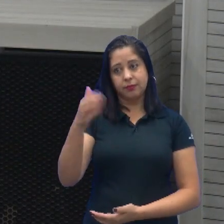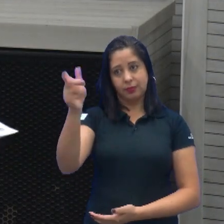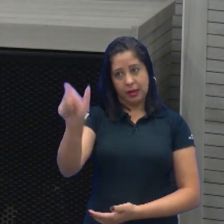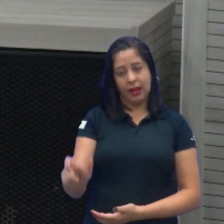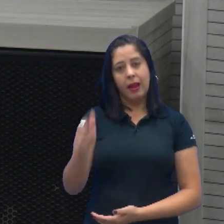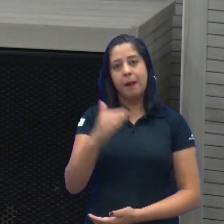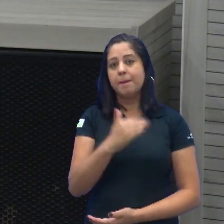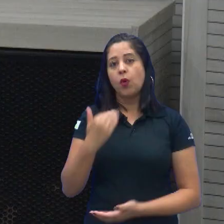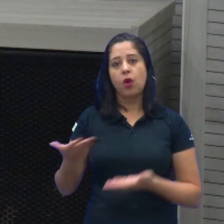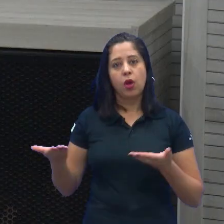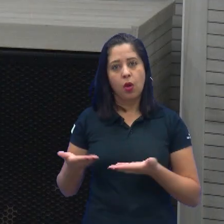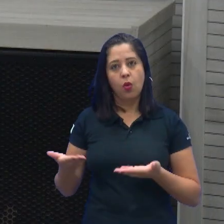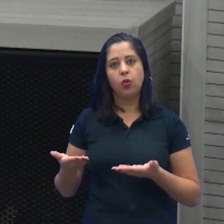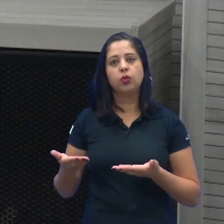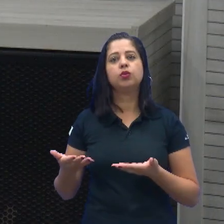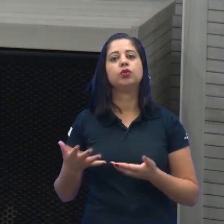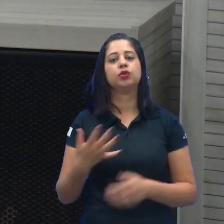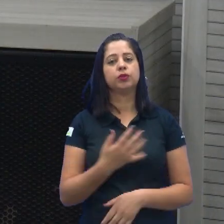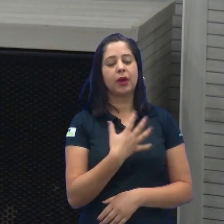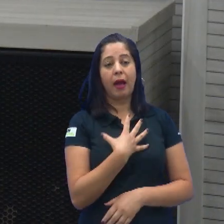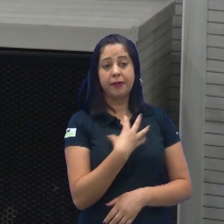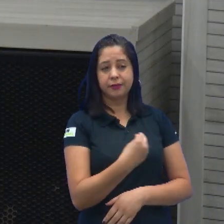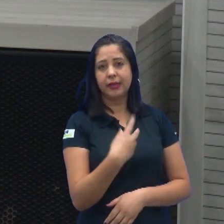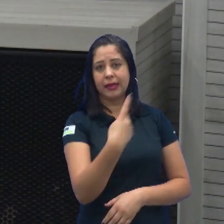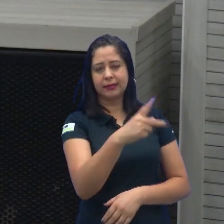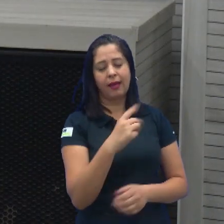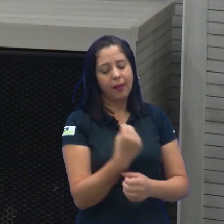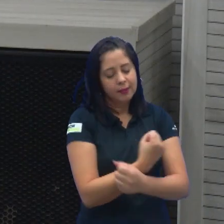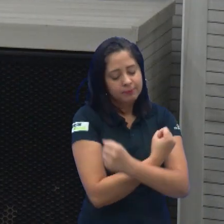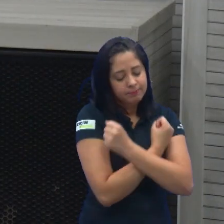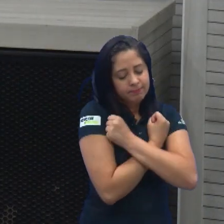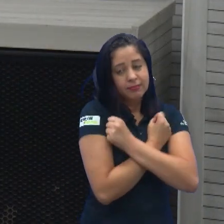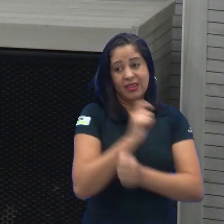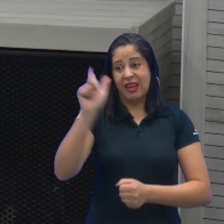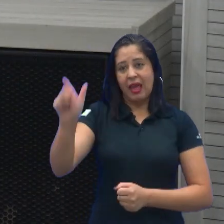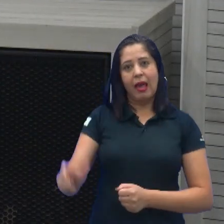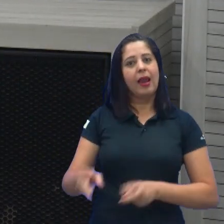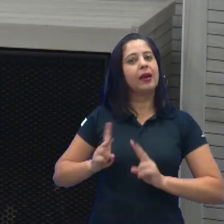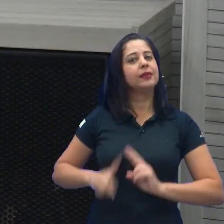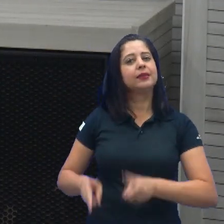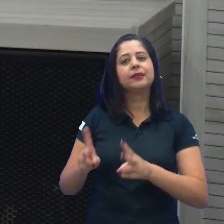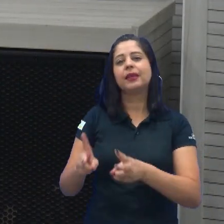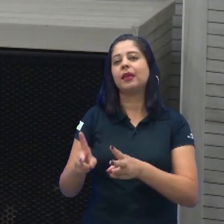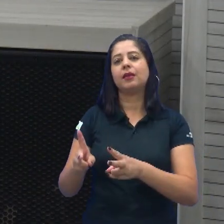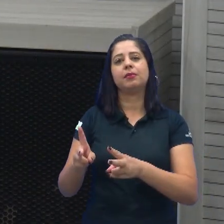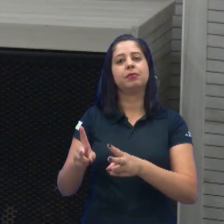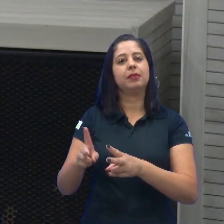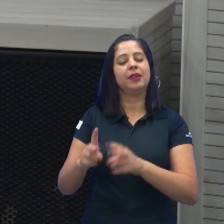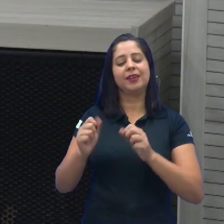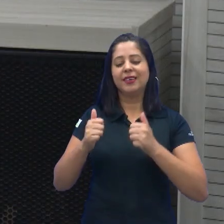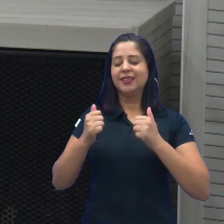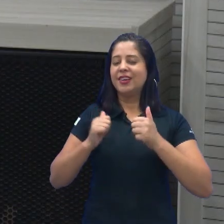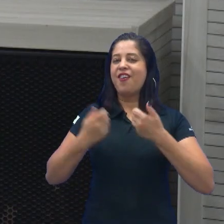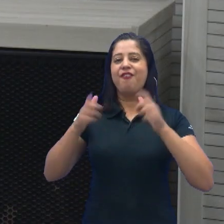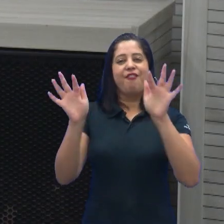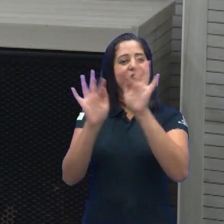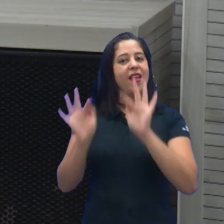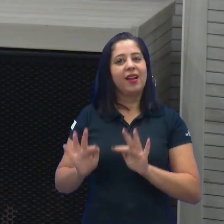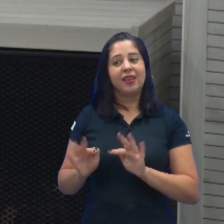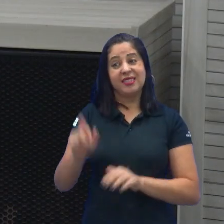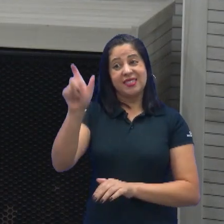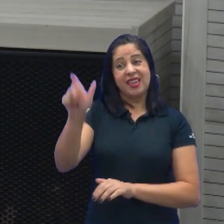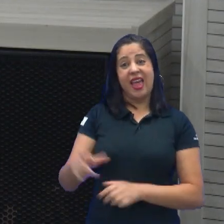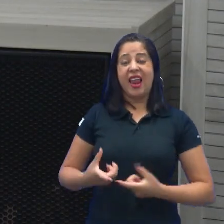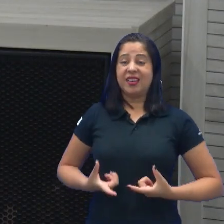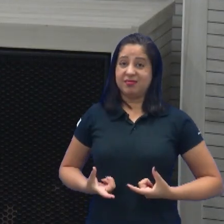filha, estive no velório agora há pouco. Elisa, uma senhora muito animada, sempre à frente do seu tempo. Foi acometida com um câncer